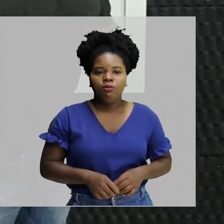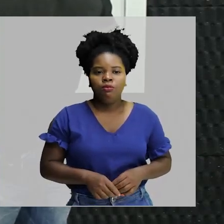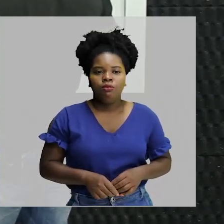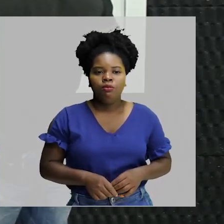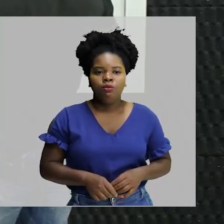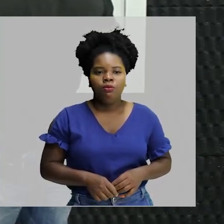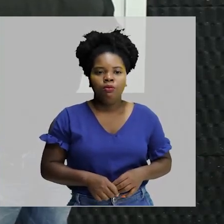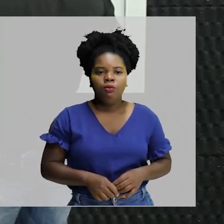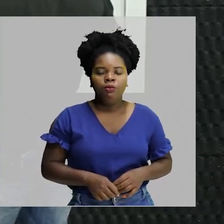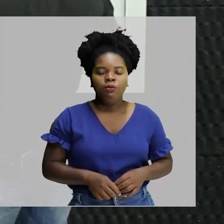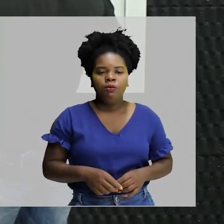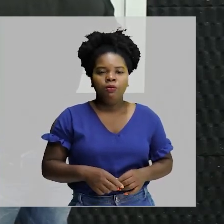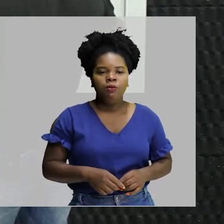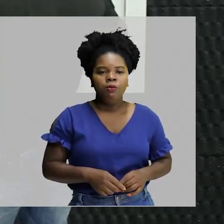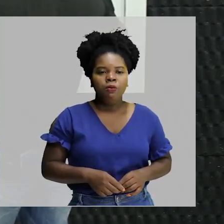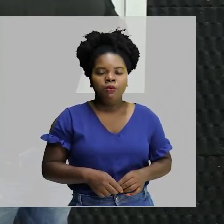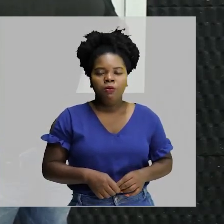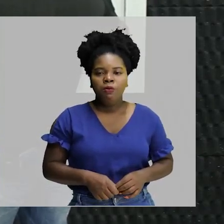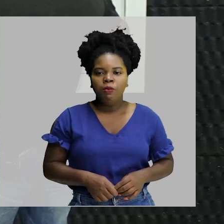do destino.